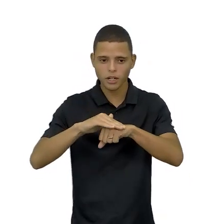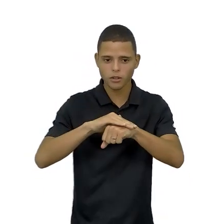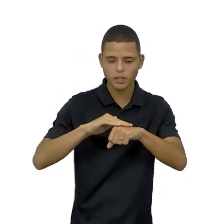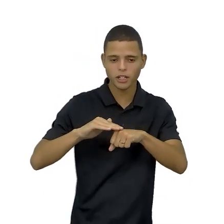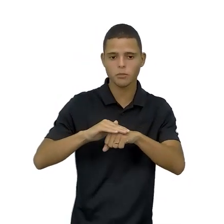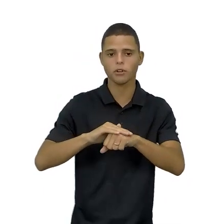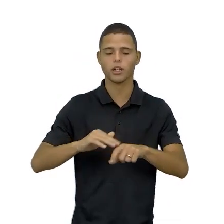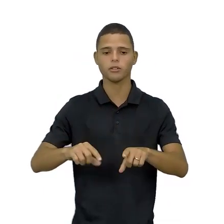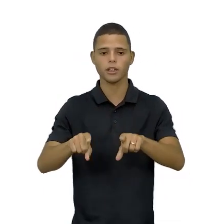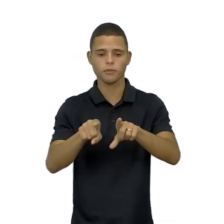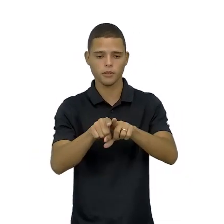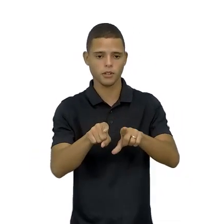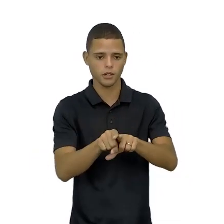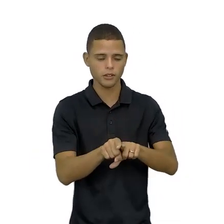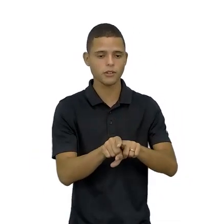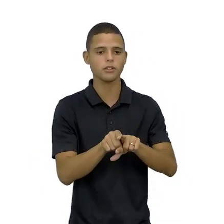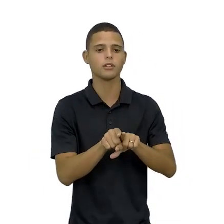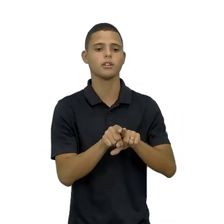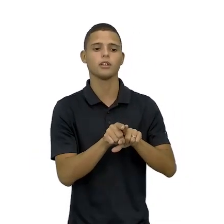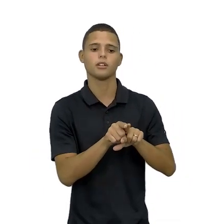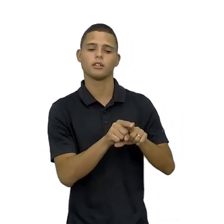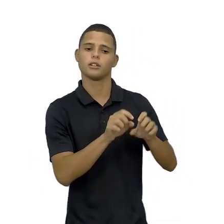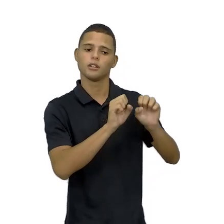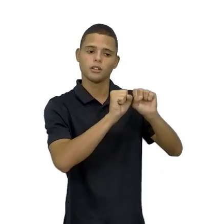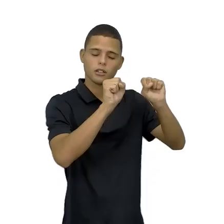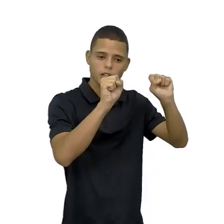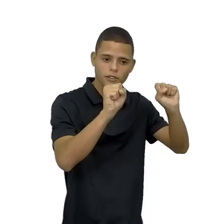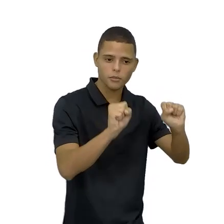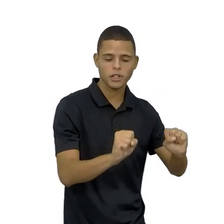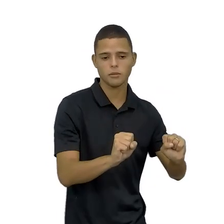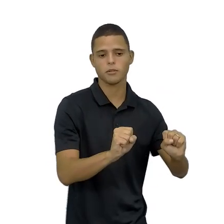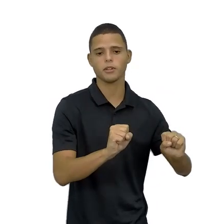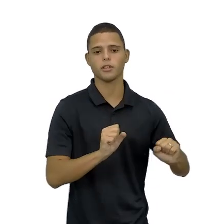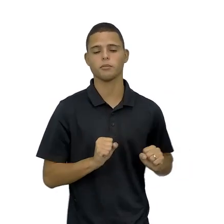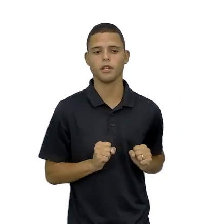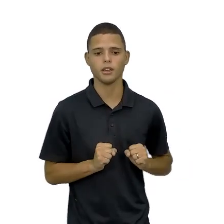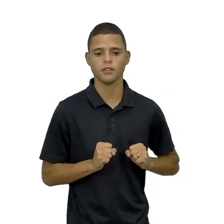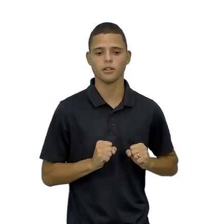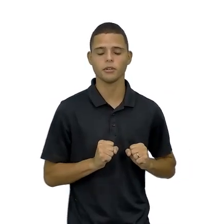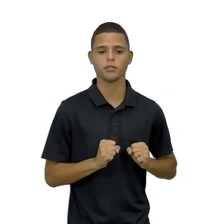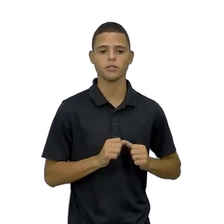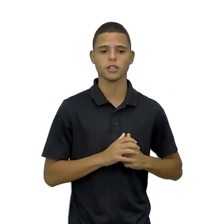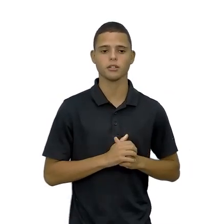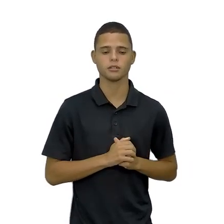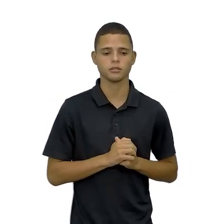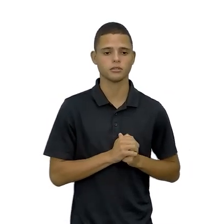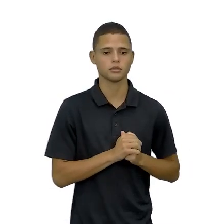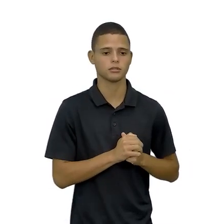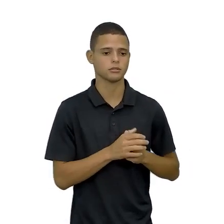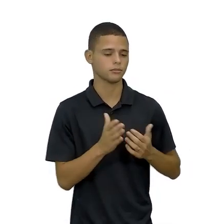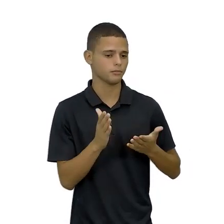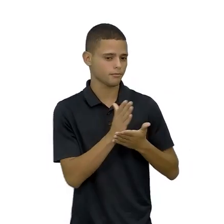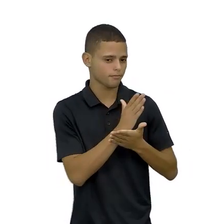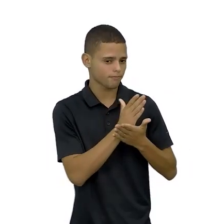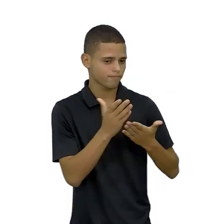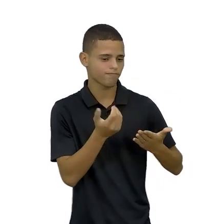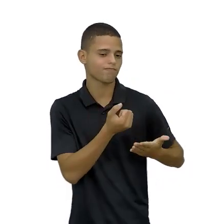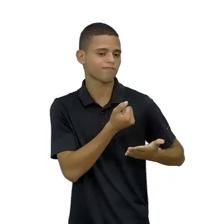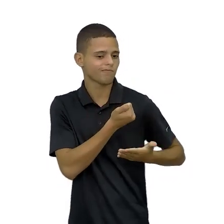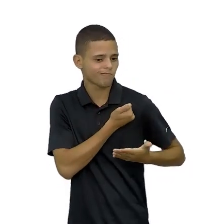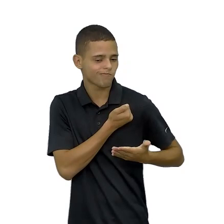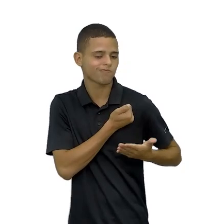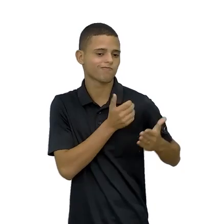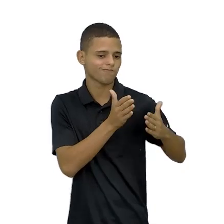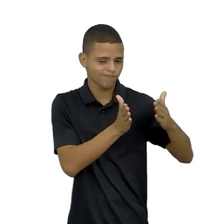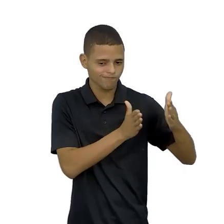se estende pelo 3º, 4º e 5º anos. Então, notem que no momento em que